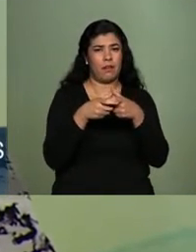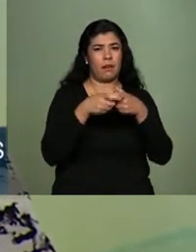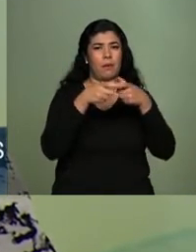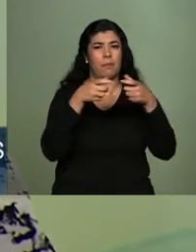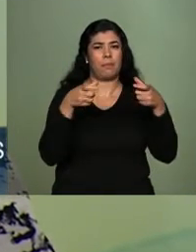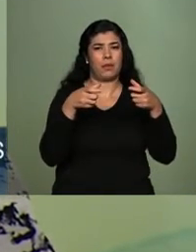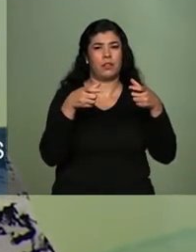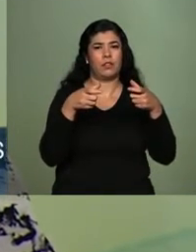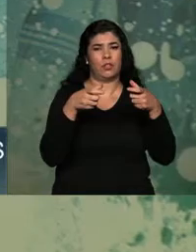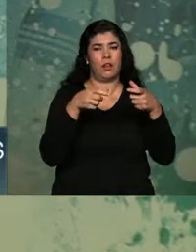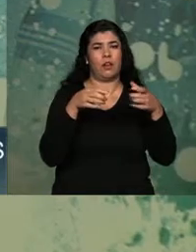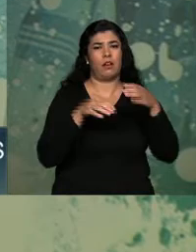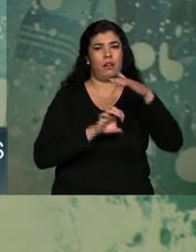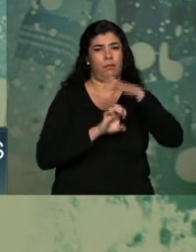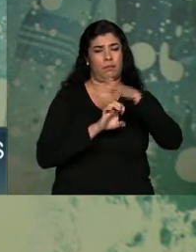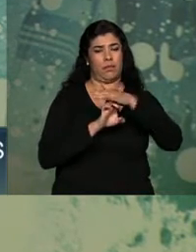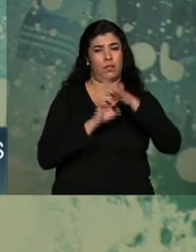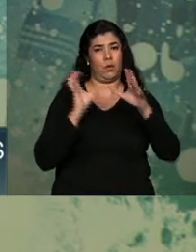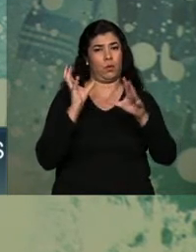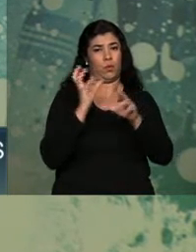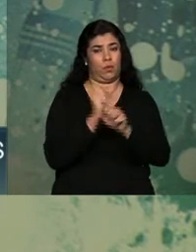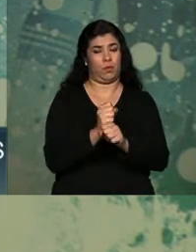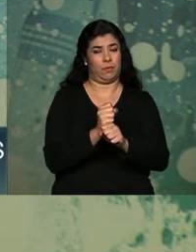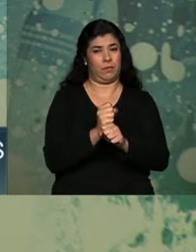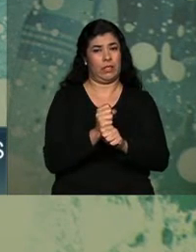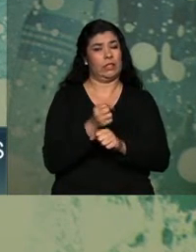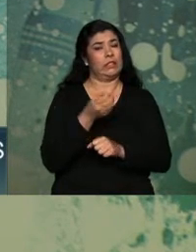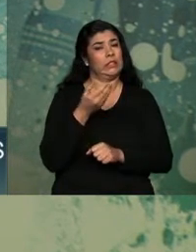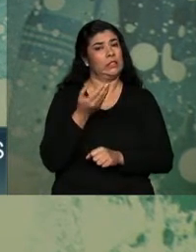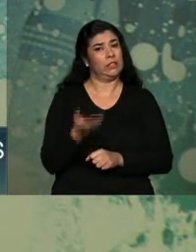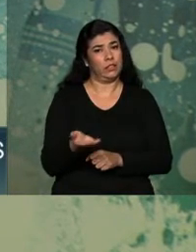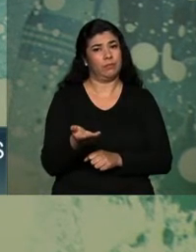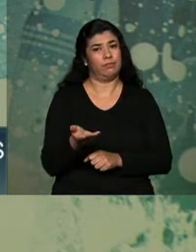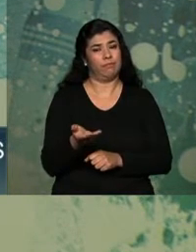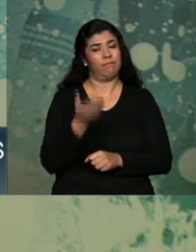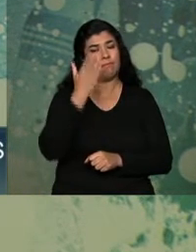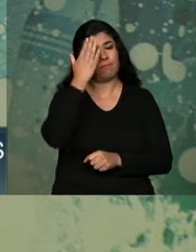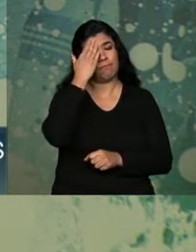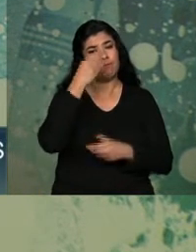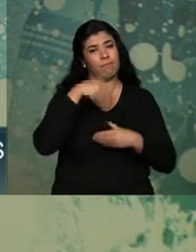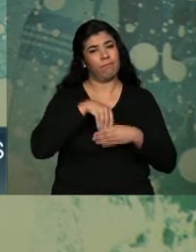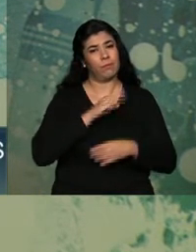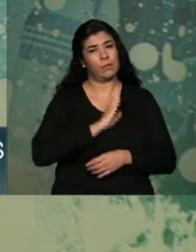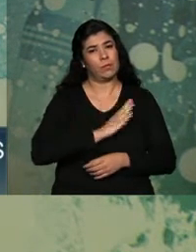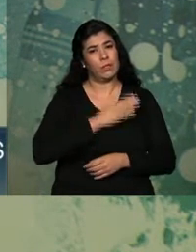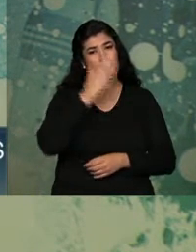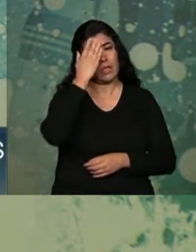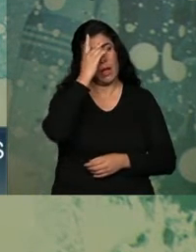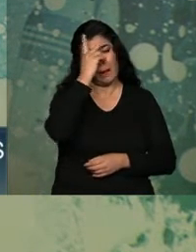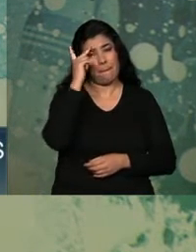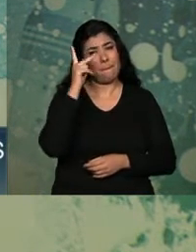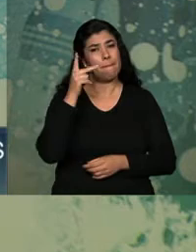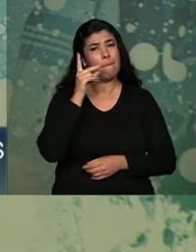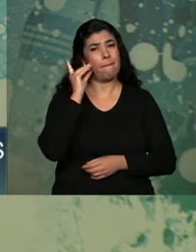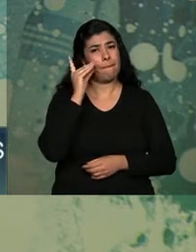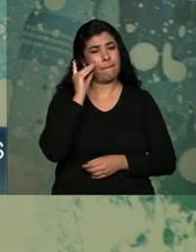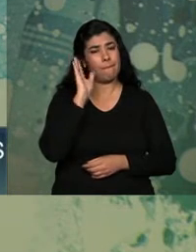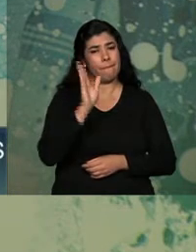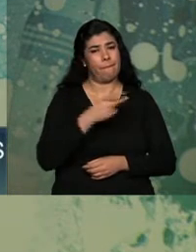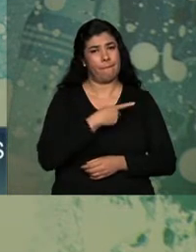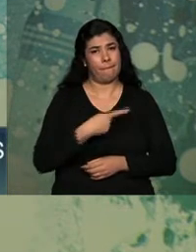grande desafio e que eu sei que isso está no seu coração. Nós estamos falando muito